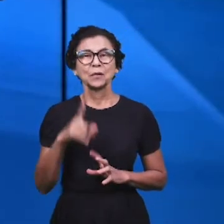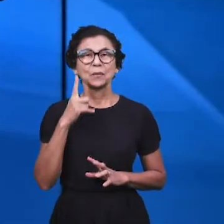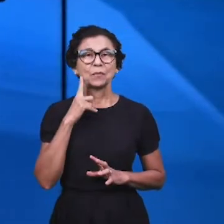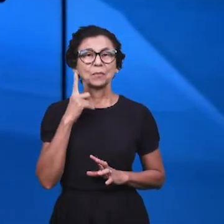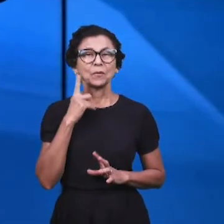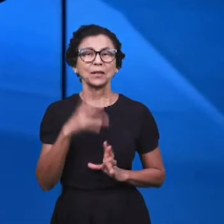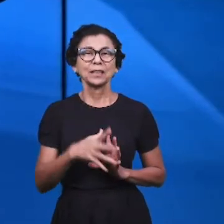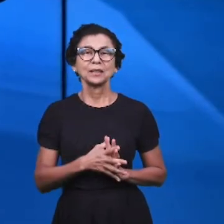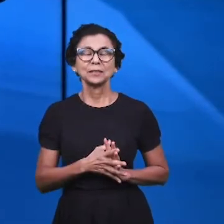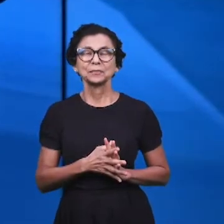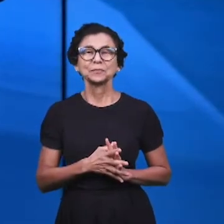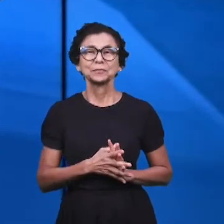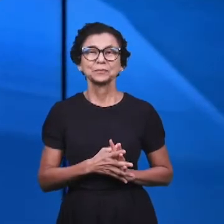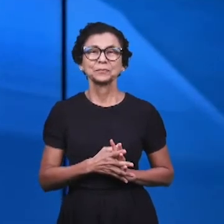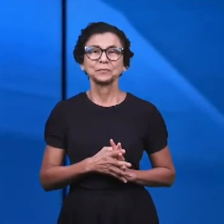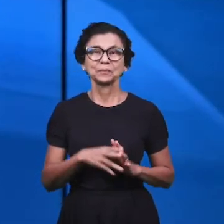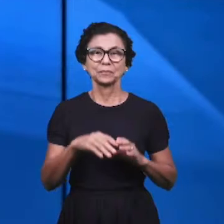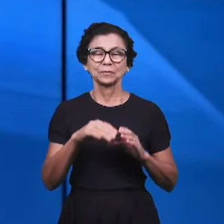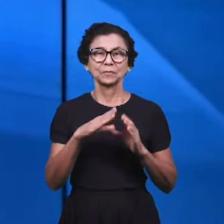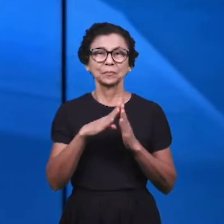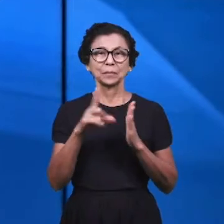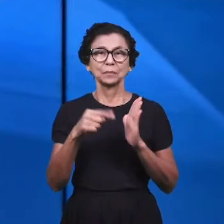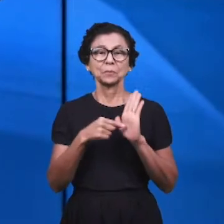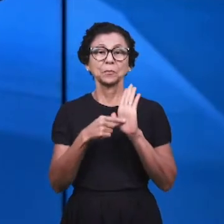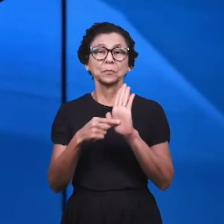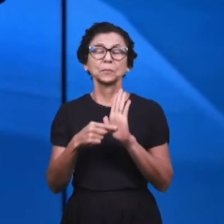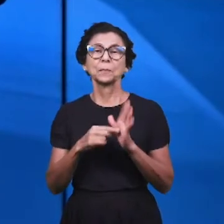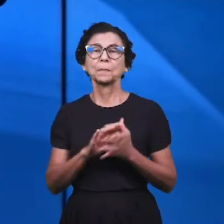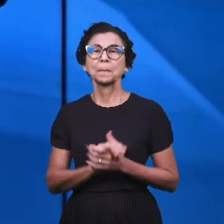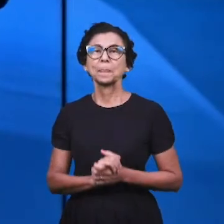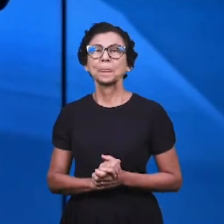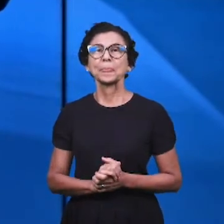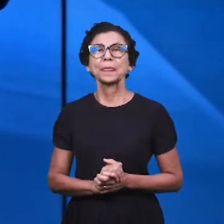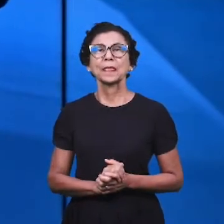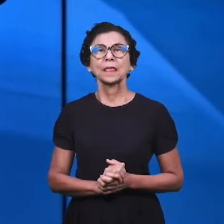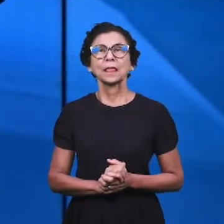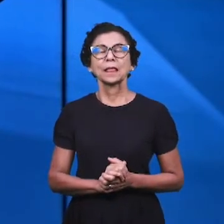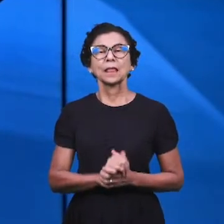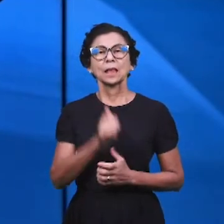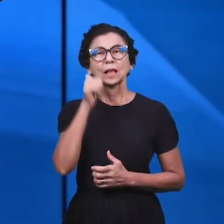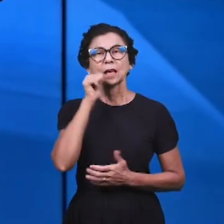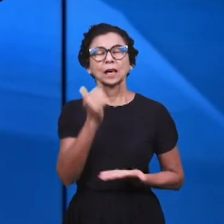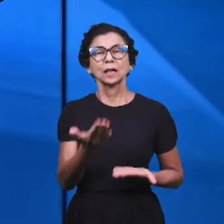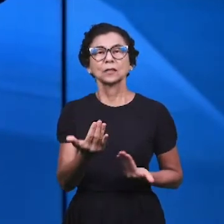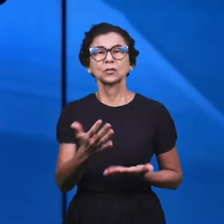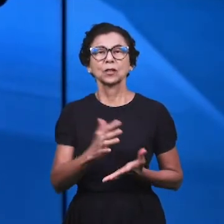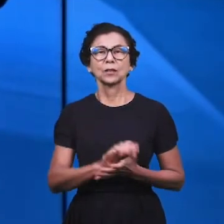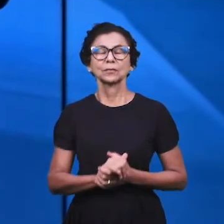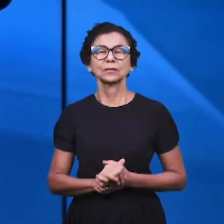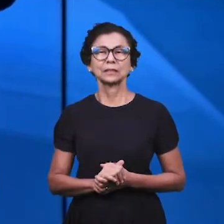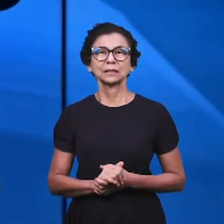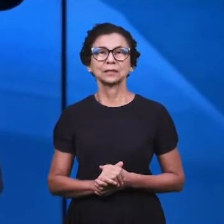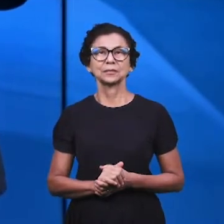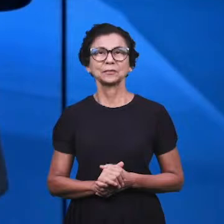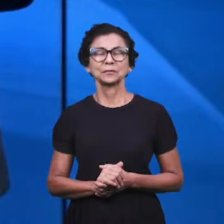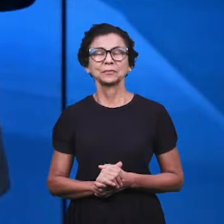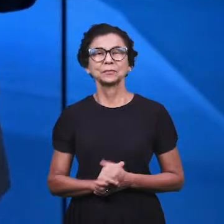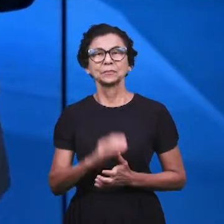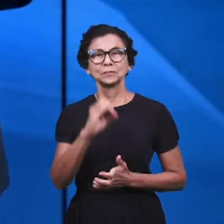essa resposta, que ela nos será dada do estado do Espírito Santo. Vai ser uma jovem, a irmã